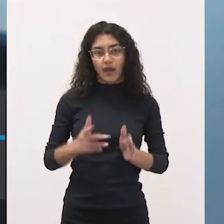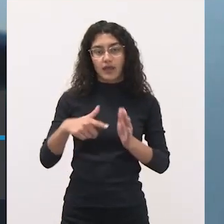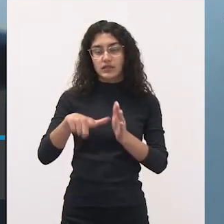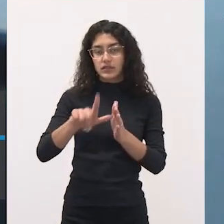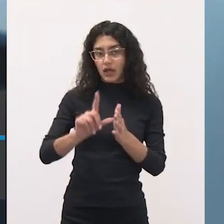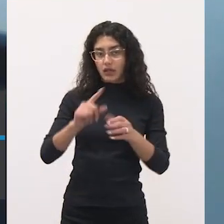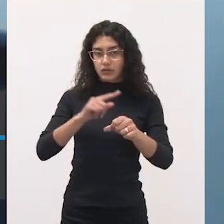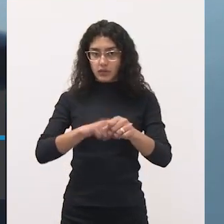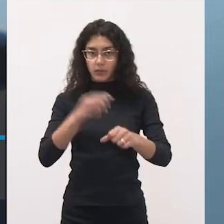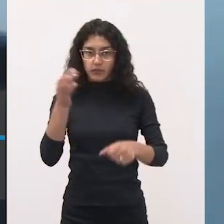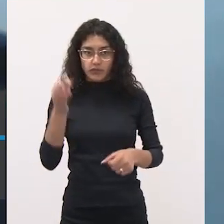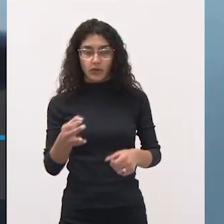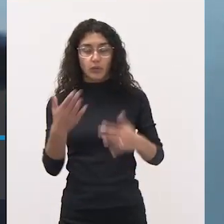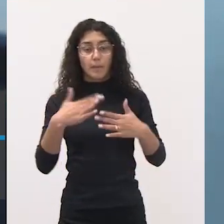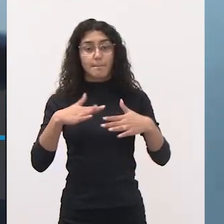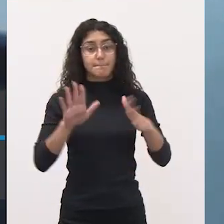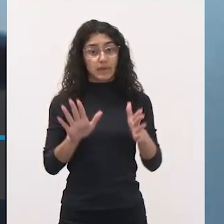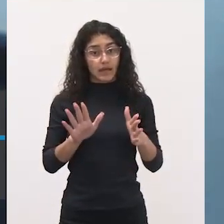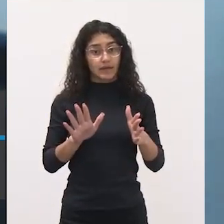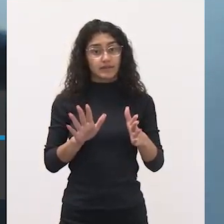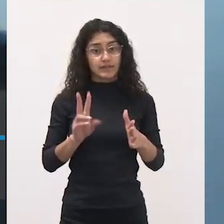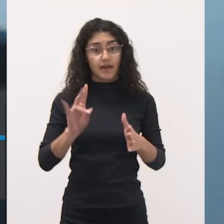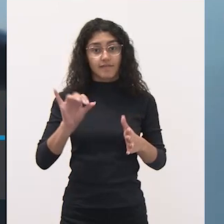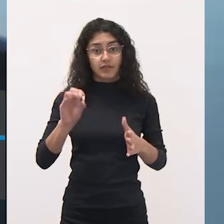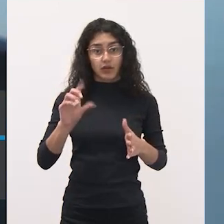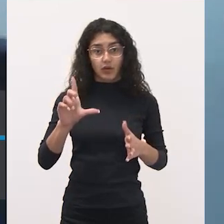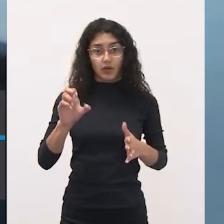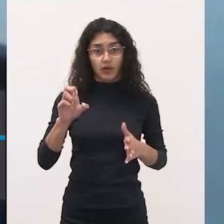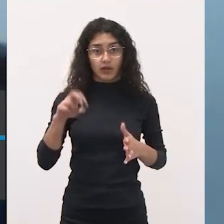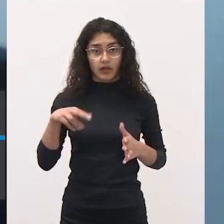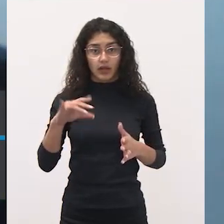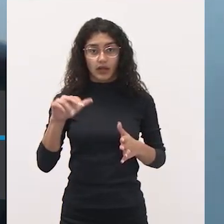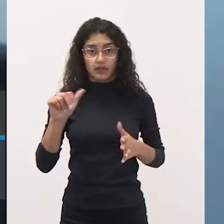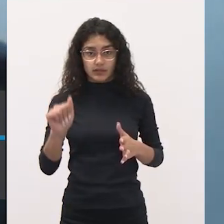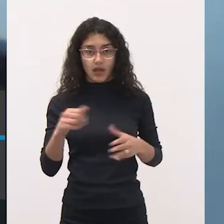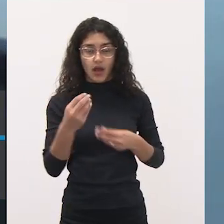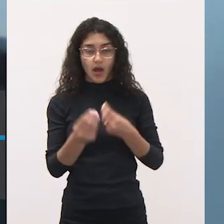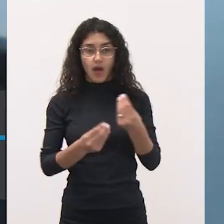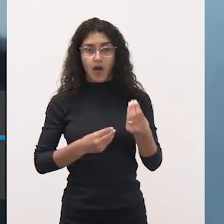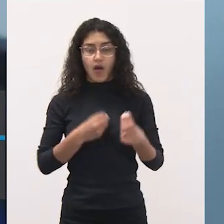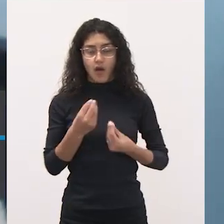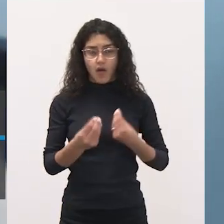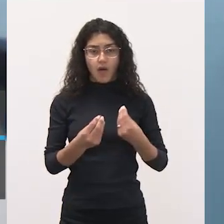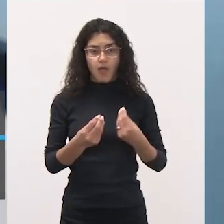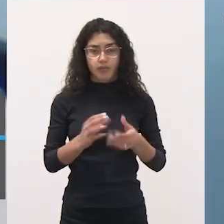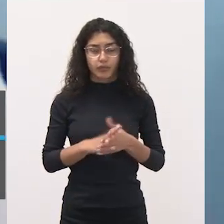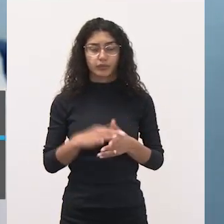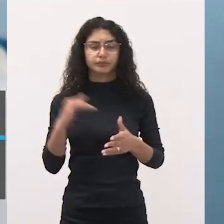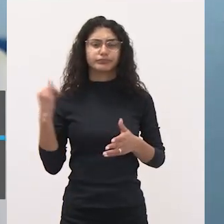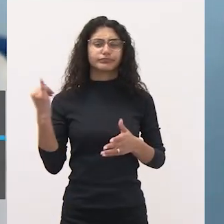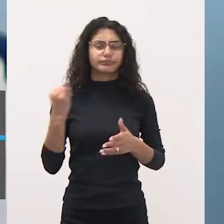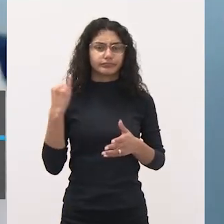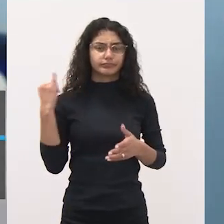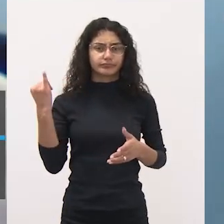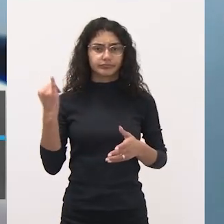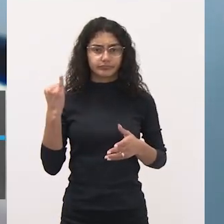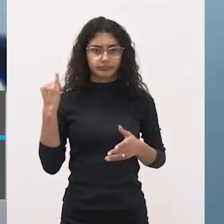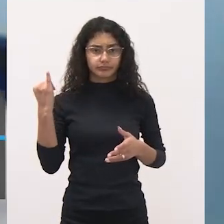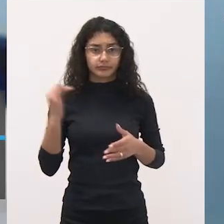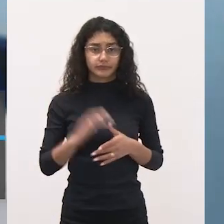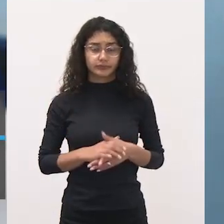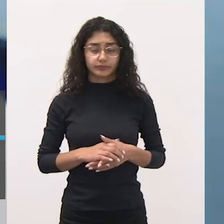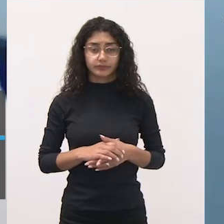prematuro, mas a violência como uma causa importante